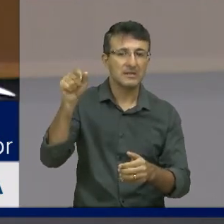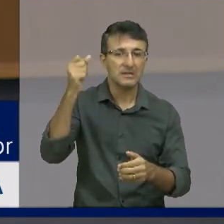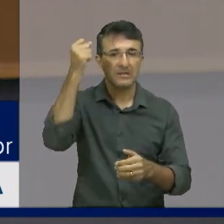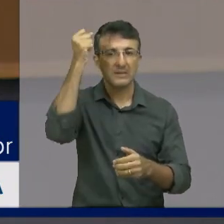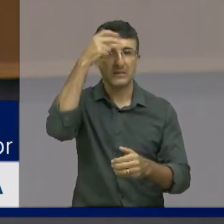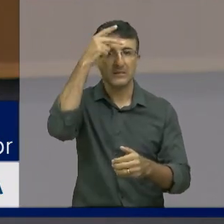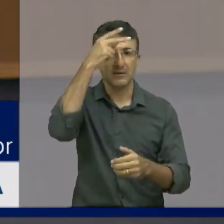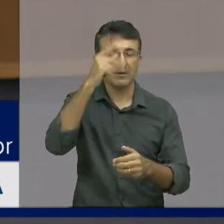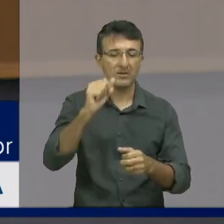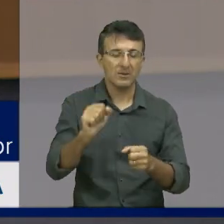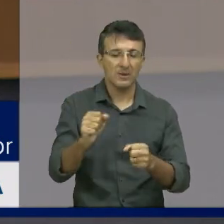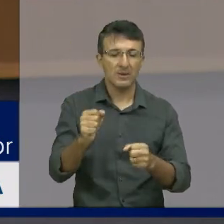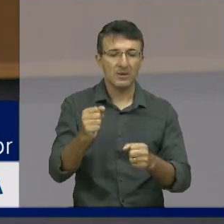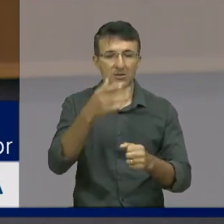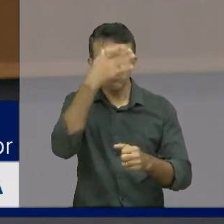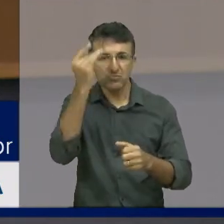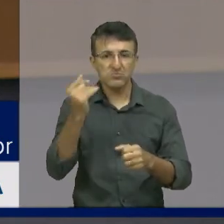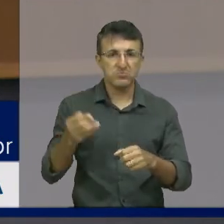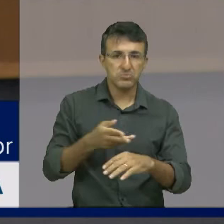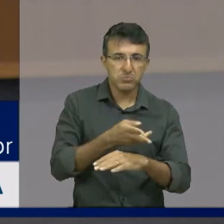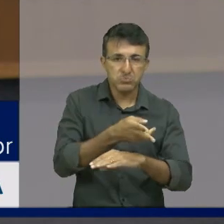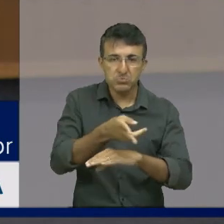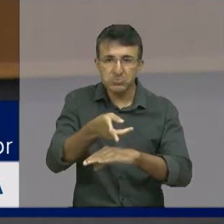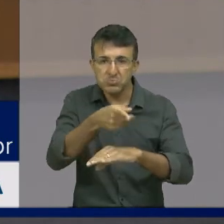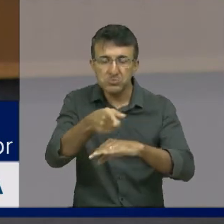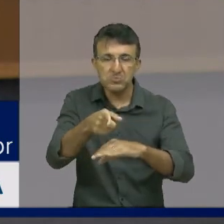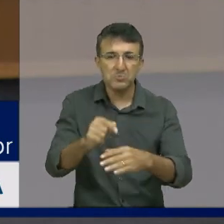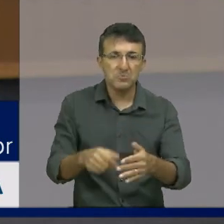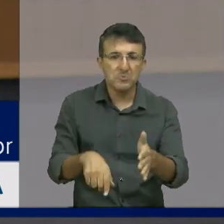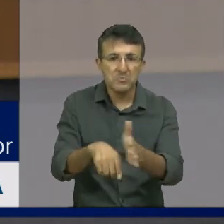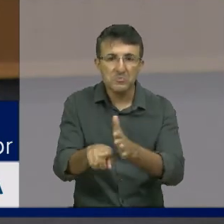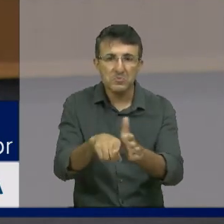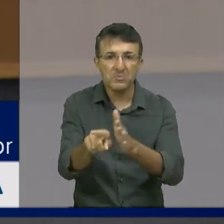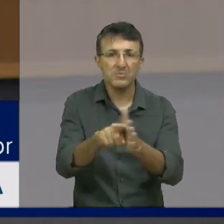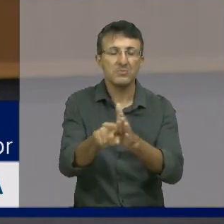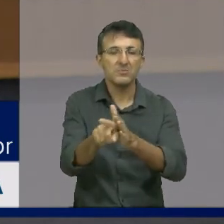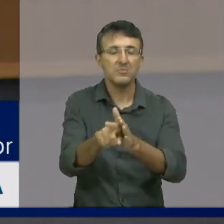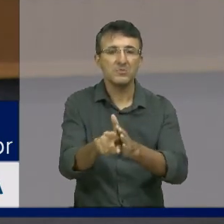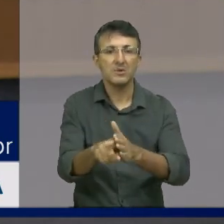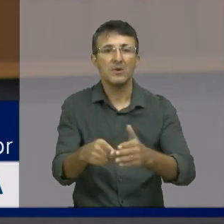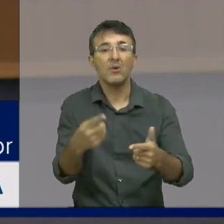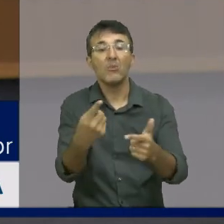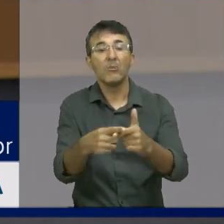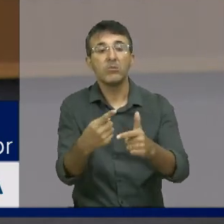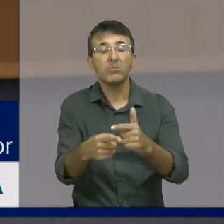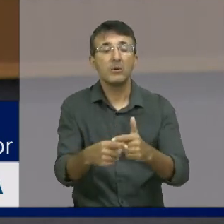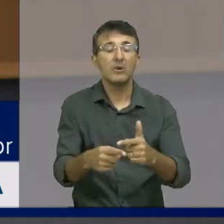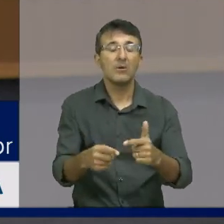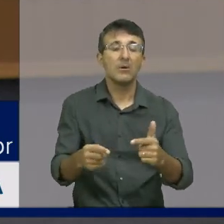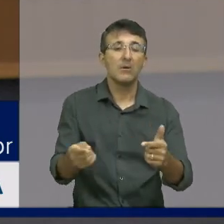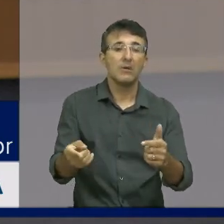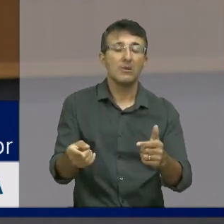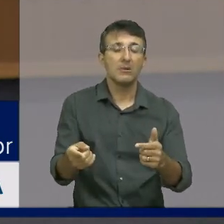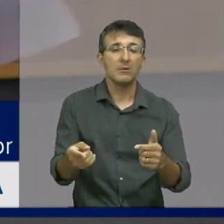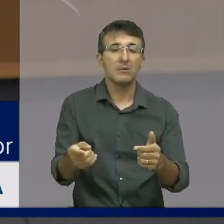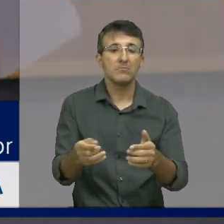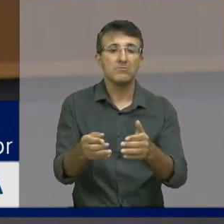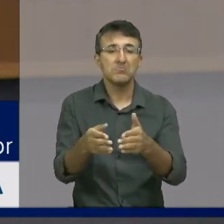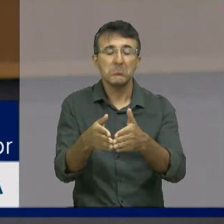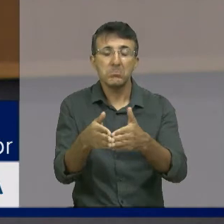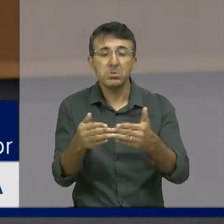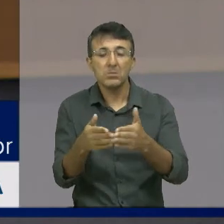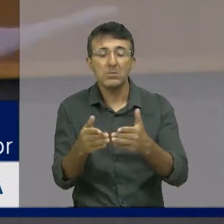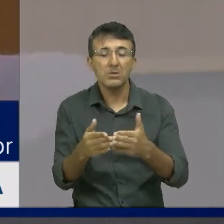o direito, né, de se fazer a defesa na junta. Isso muitos que levam